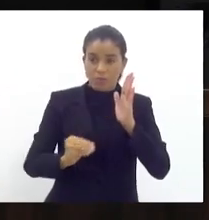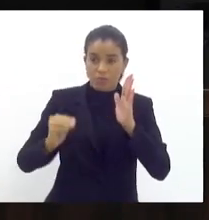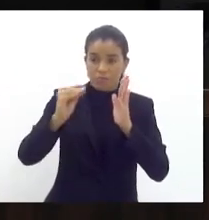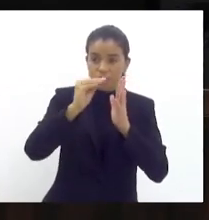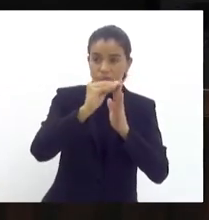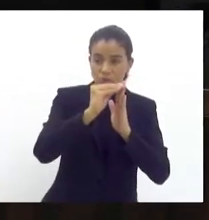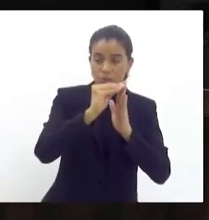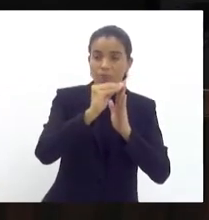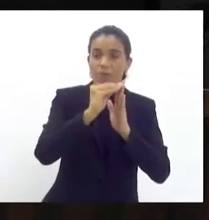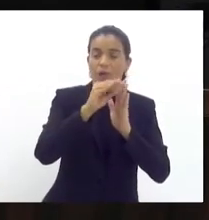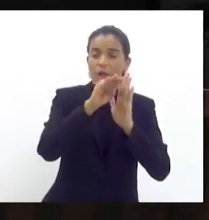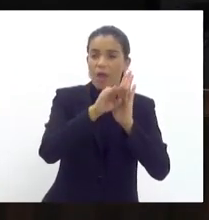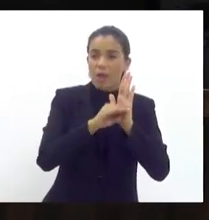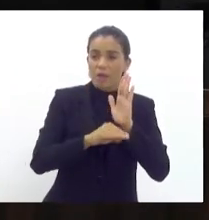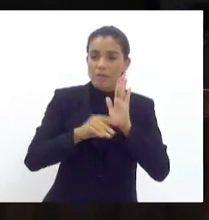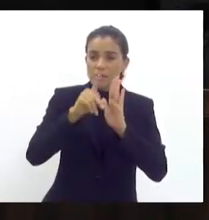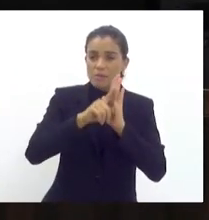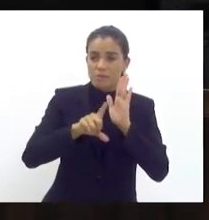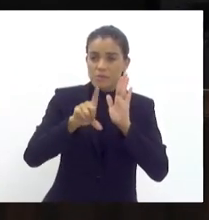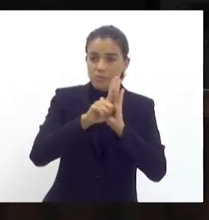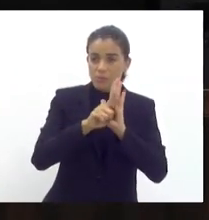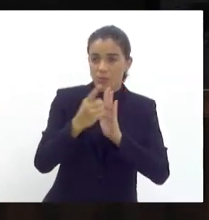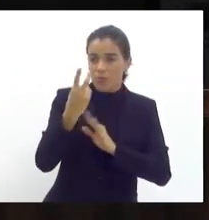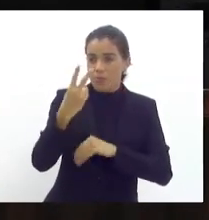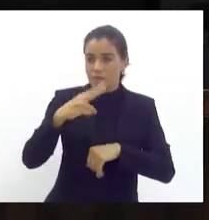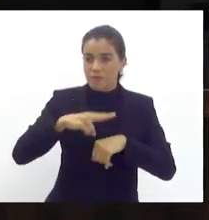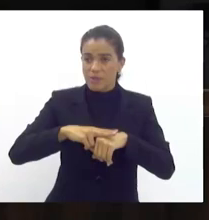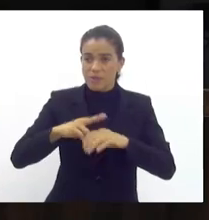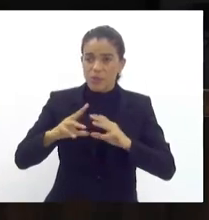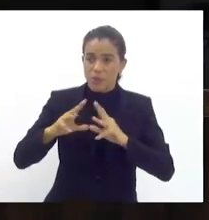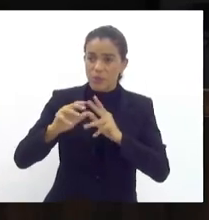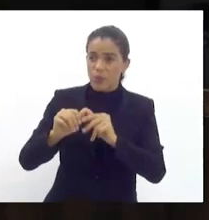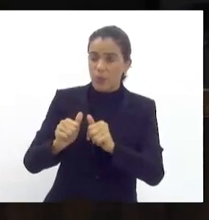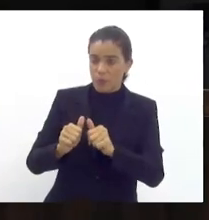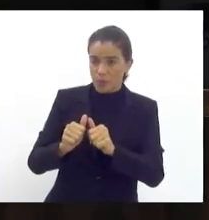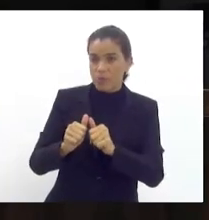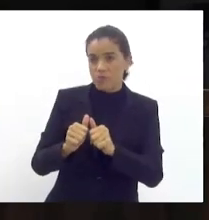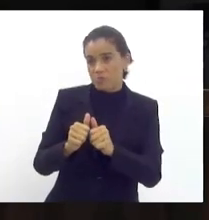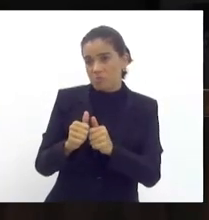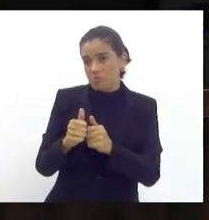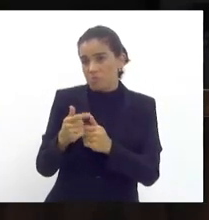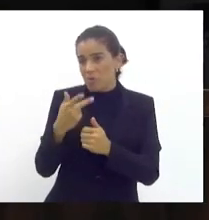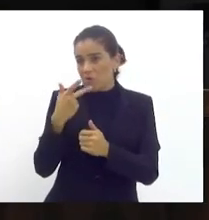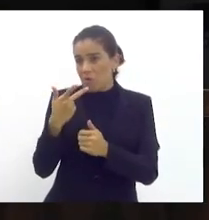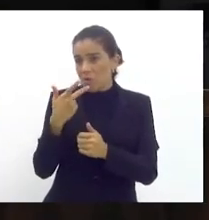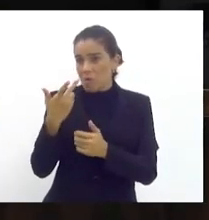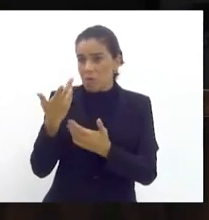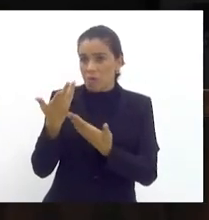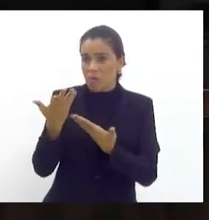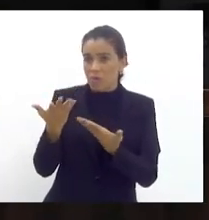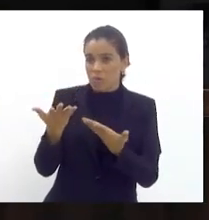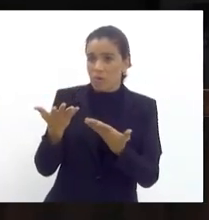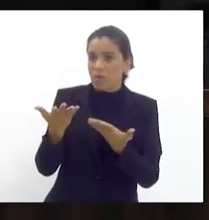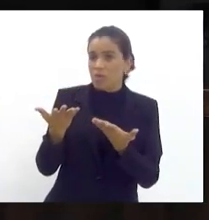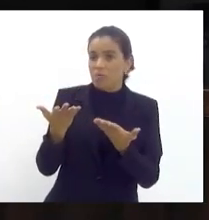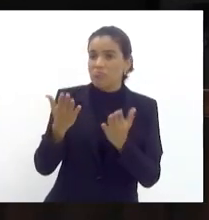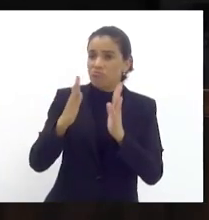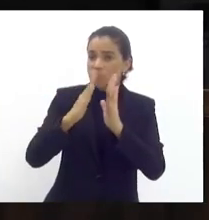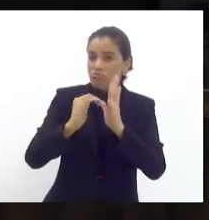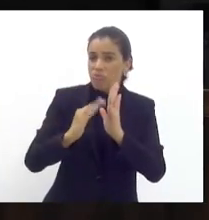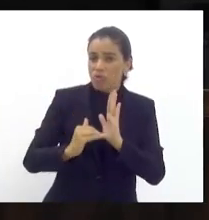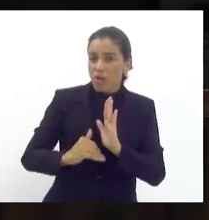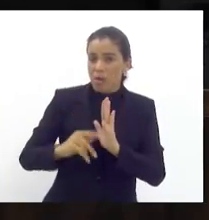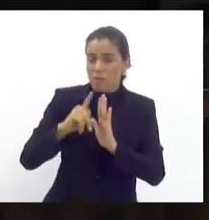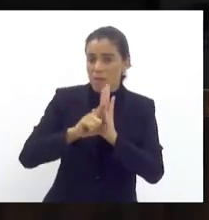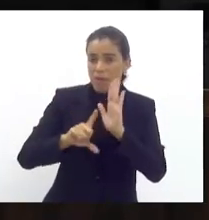todos concordam uma vez que todos abriram mão do spls senhores